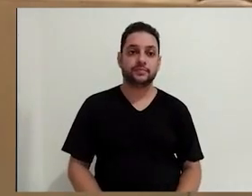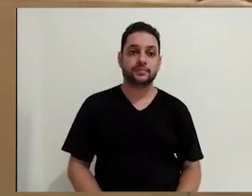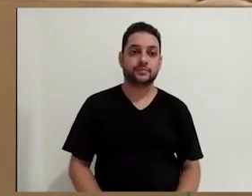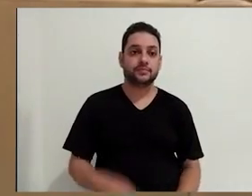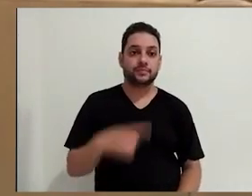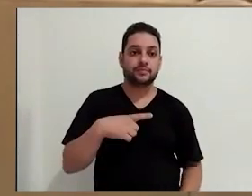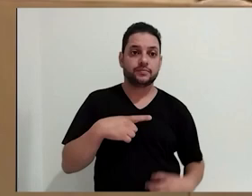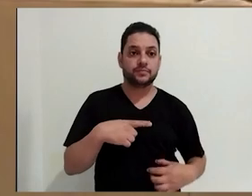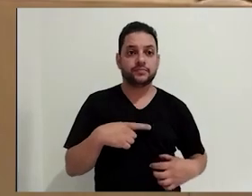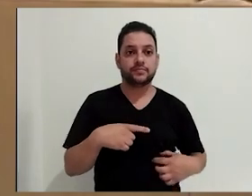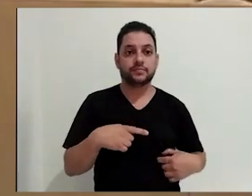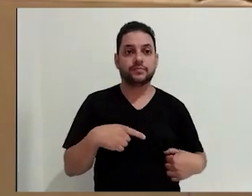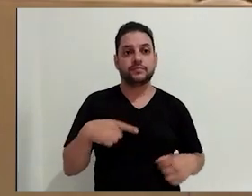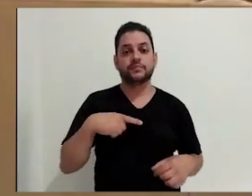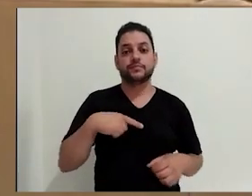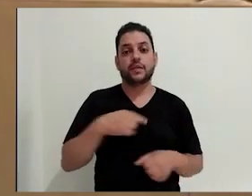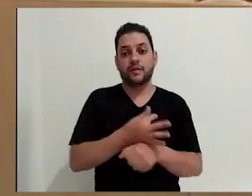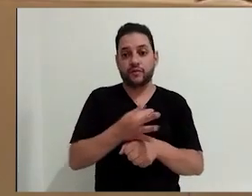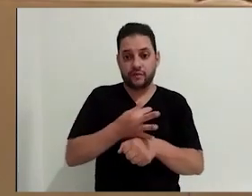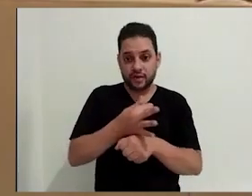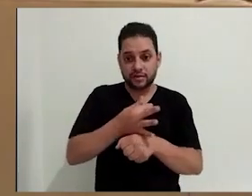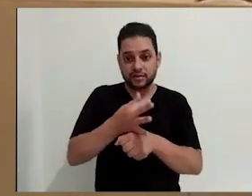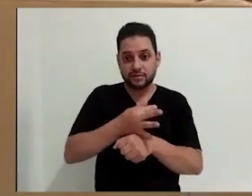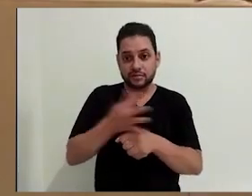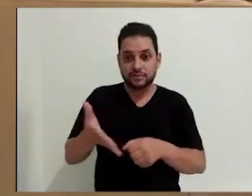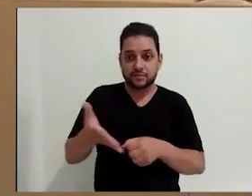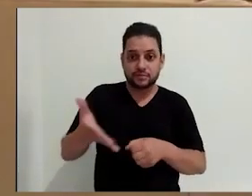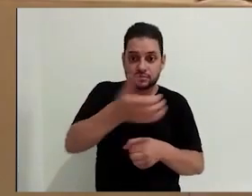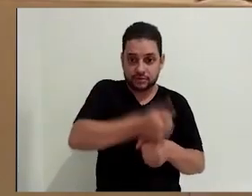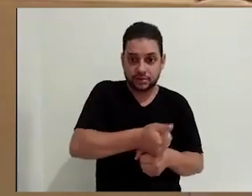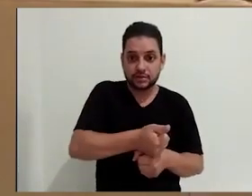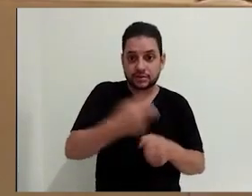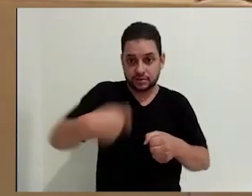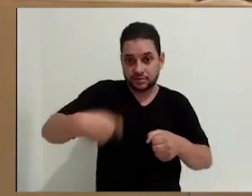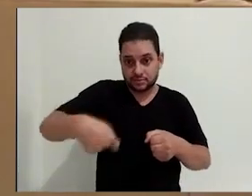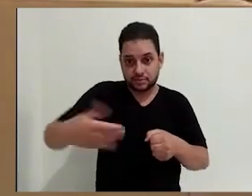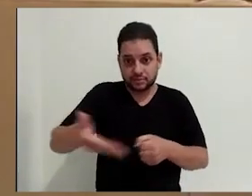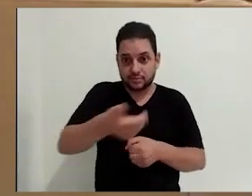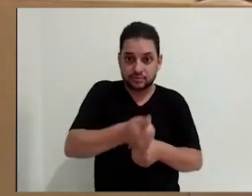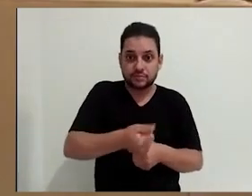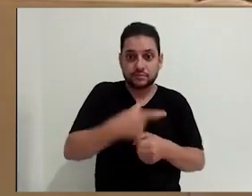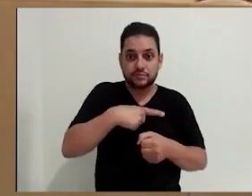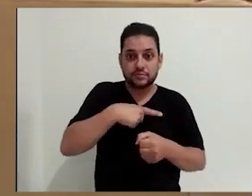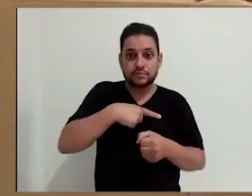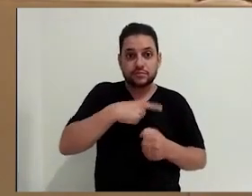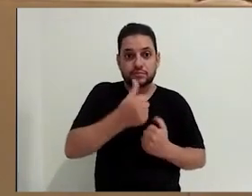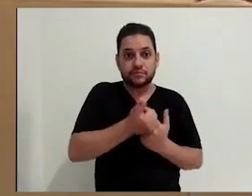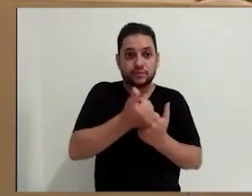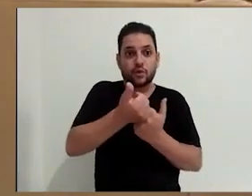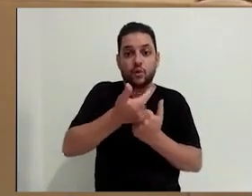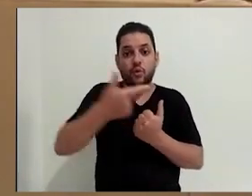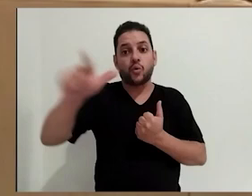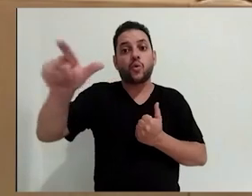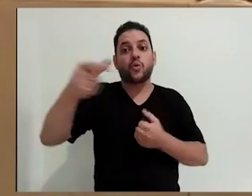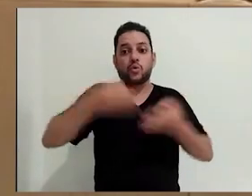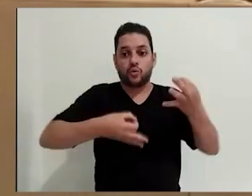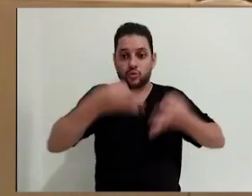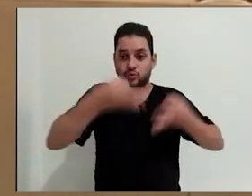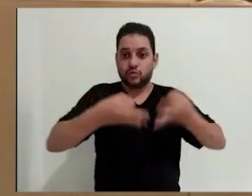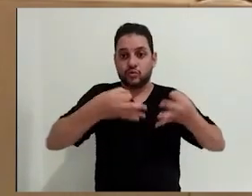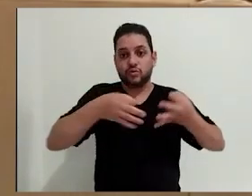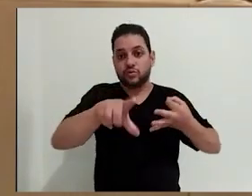férias, que um tem que substituir o outro, porventura haja substituição, existe um ato de designação para atuar no outro juízo. O Felipe, por